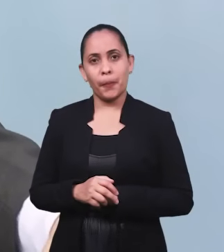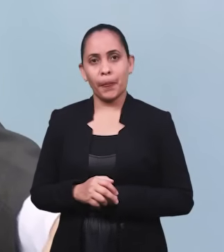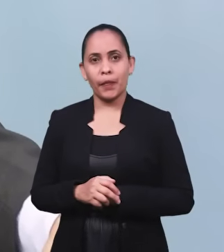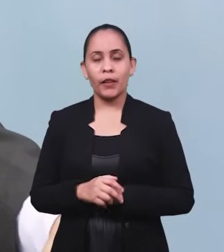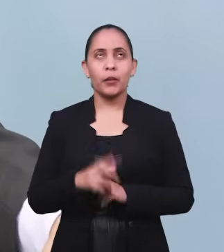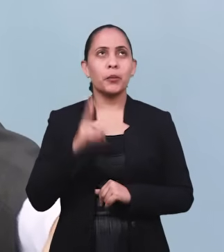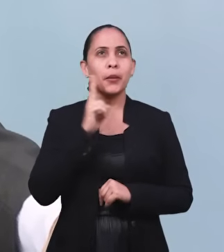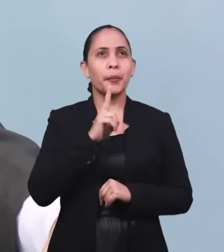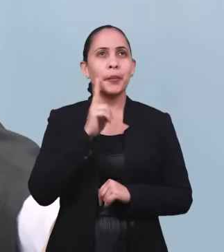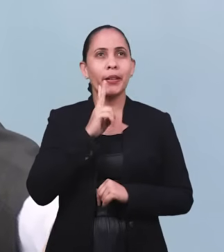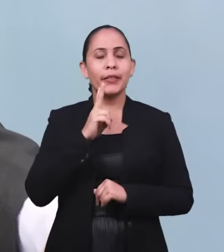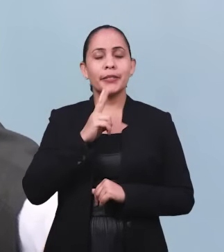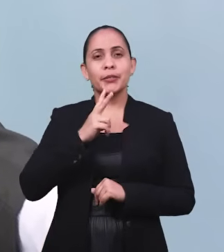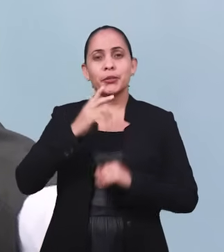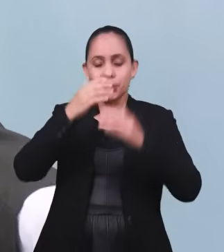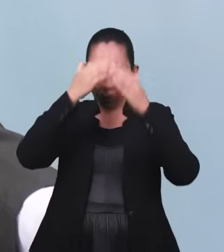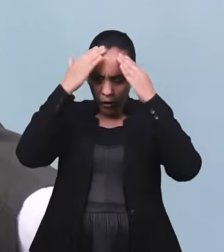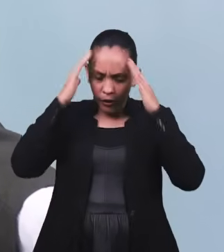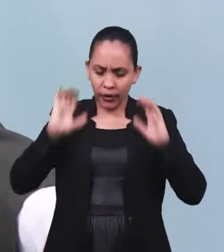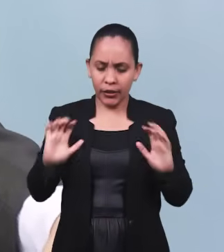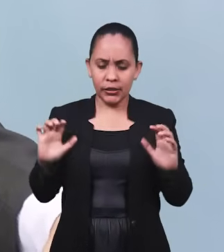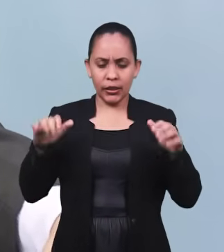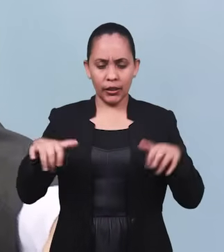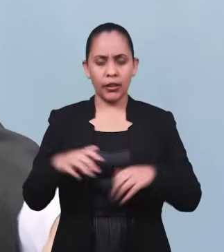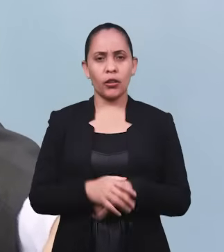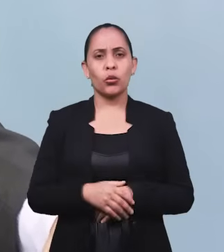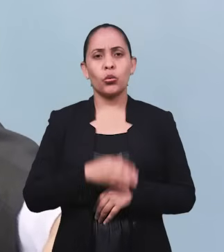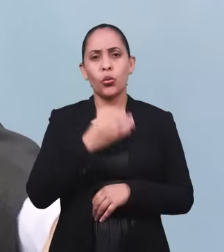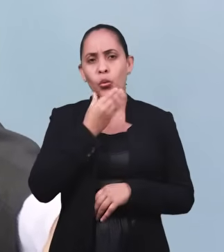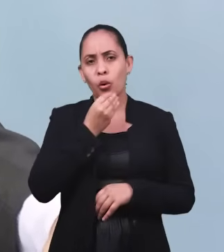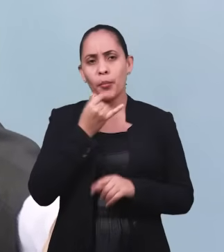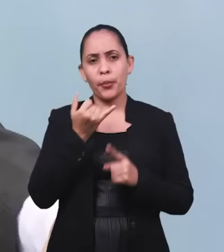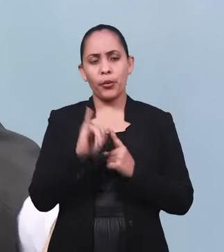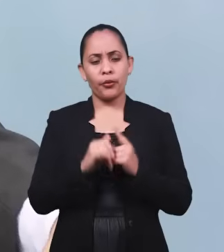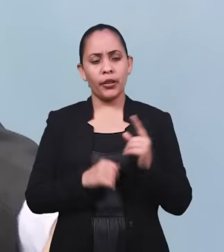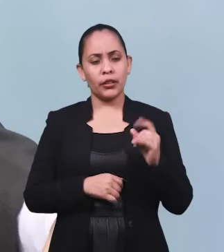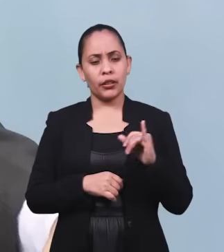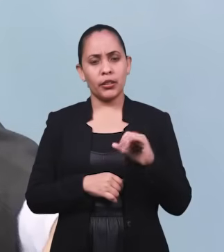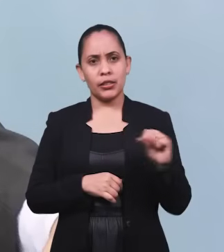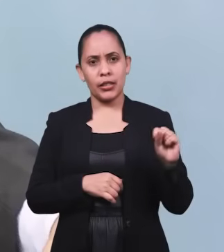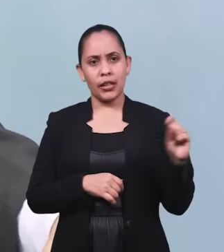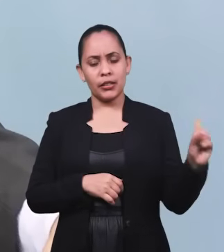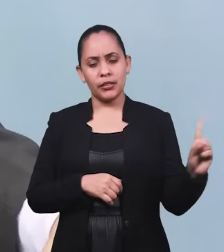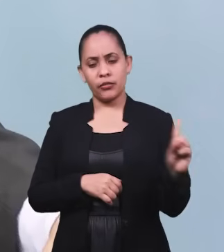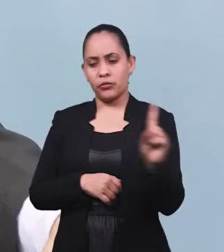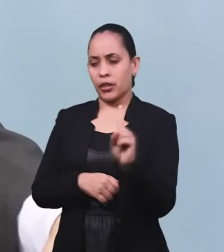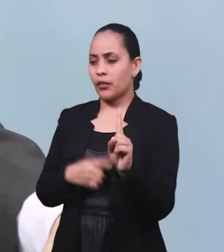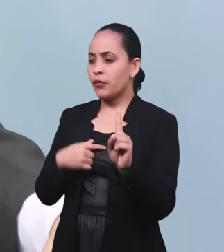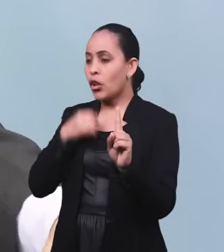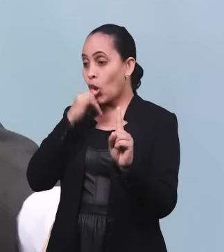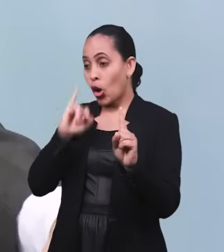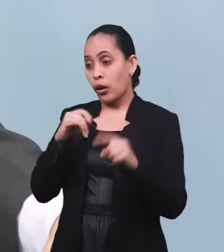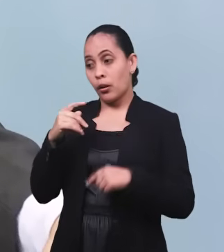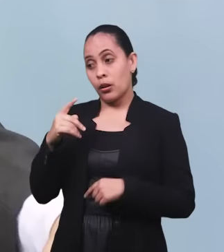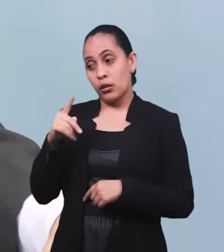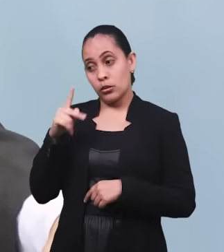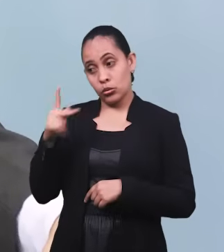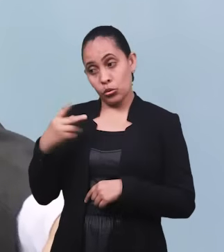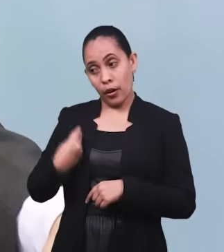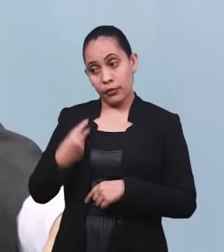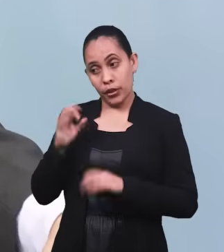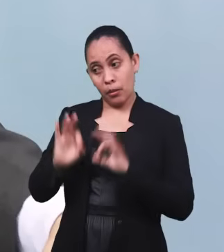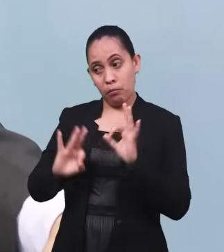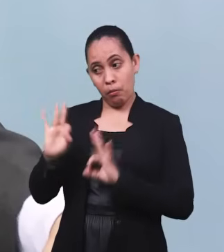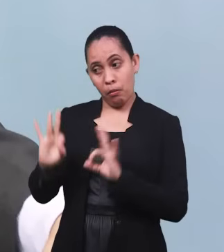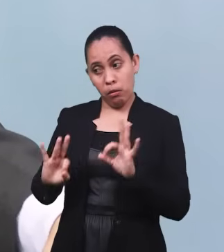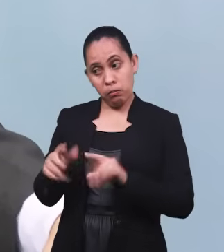rei Ezequias, quando o Senhor manda o profeta Isaías falar com ele. para que ele colocasse a sua